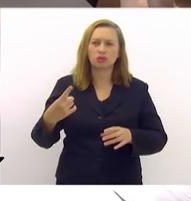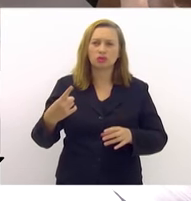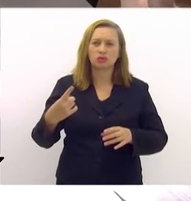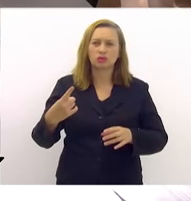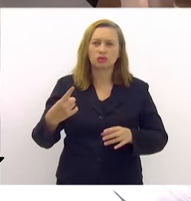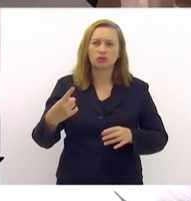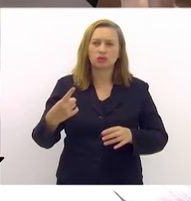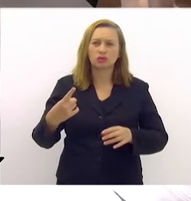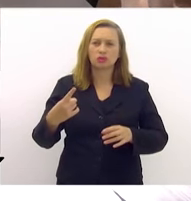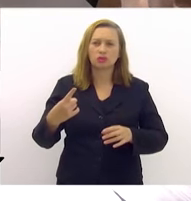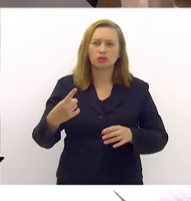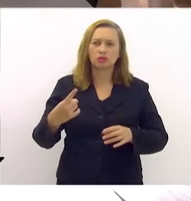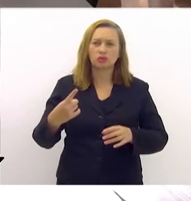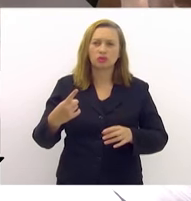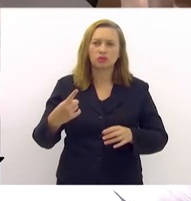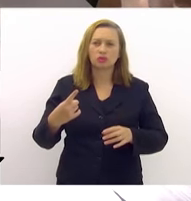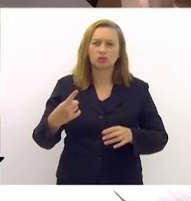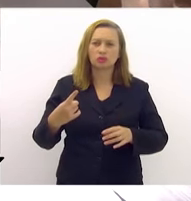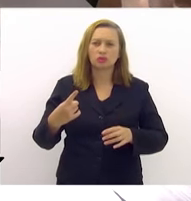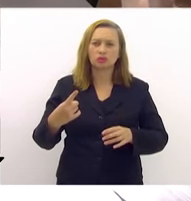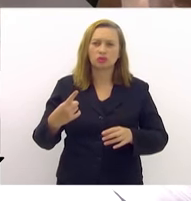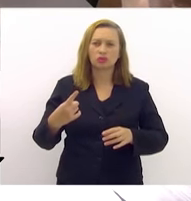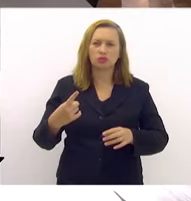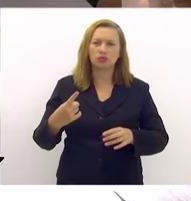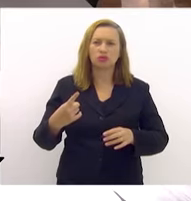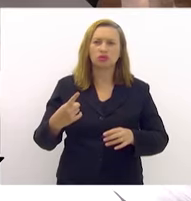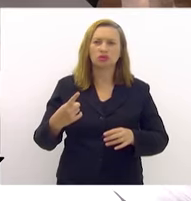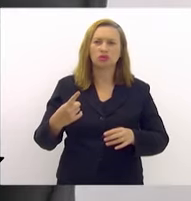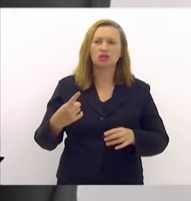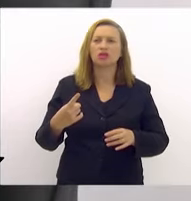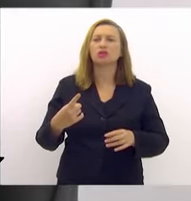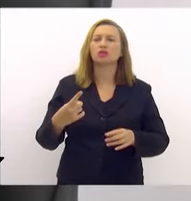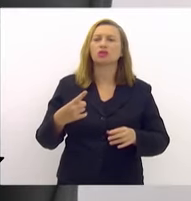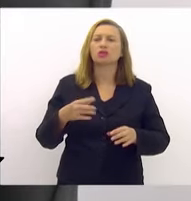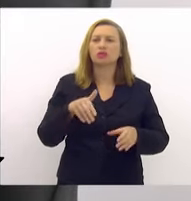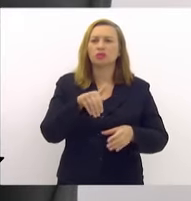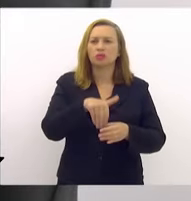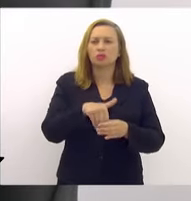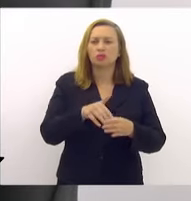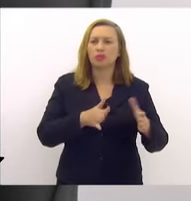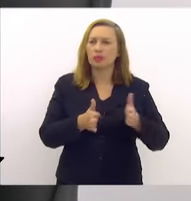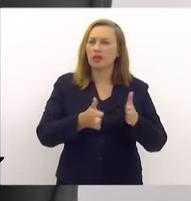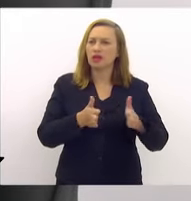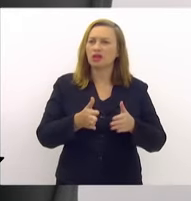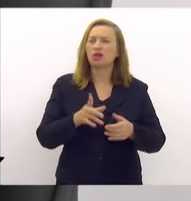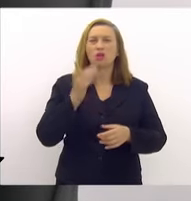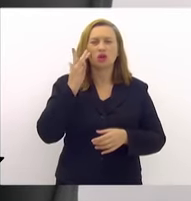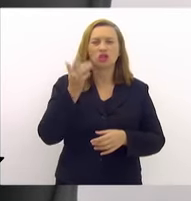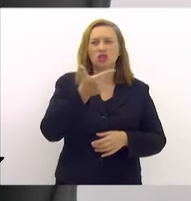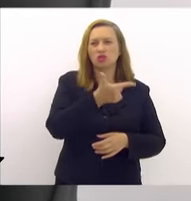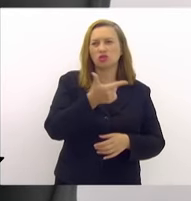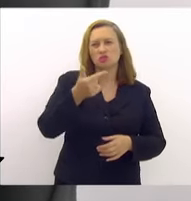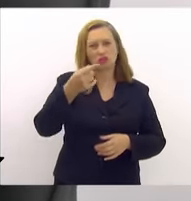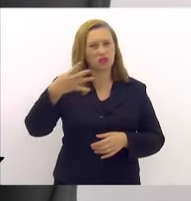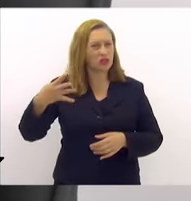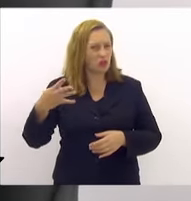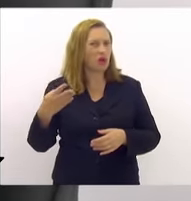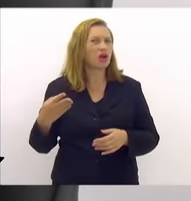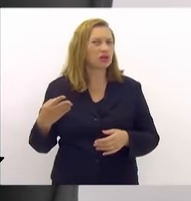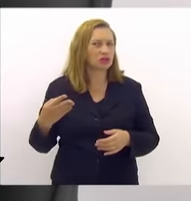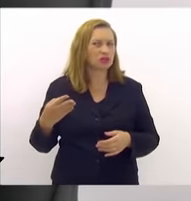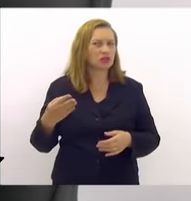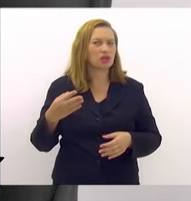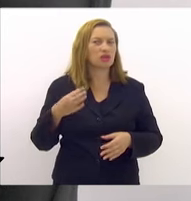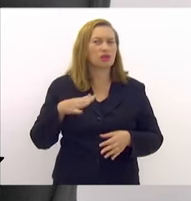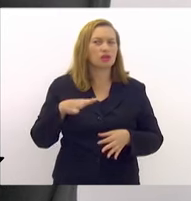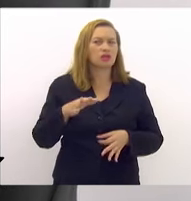o resto é matéria vencida. Porque em tese são 180 dias o prazo. É matéria vencida. Esse aspecto não... 2024 em diante. Até pela segurança